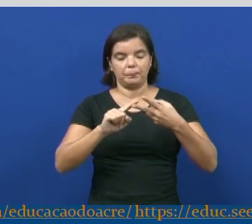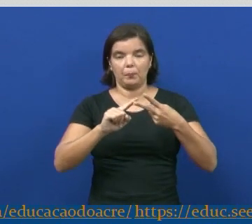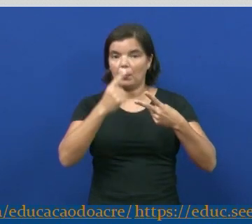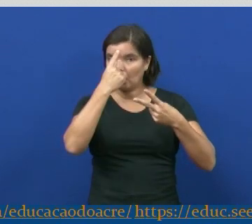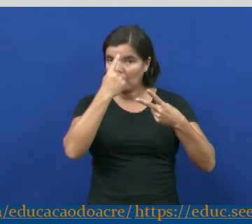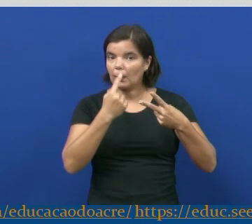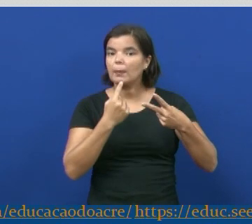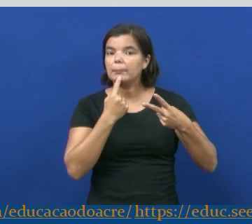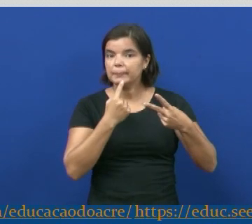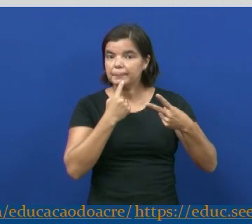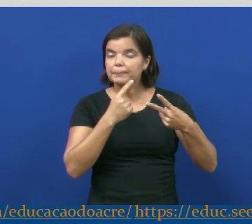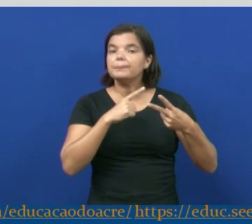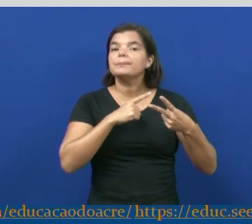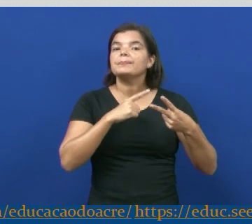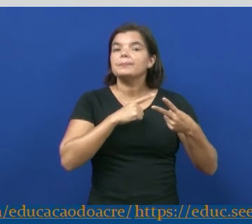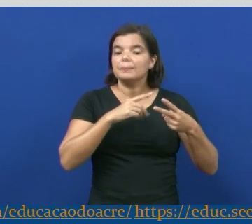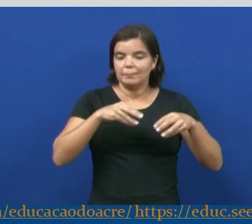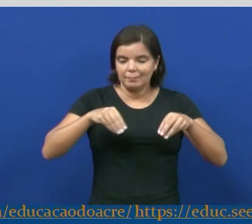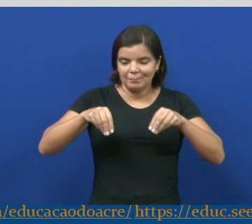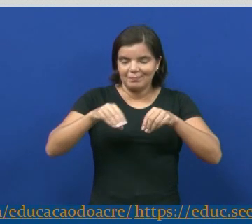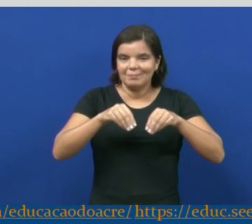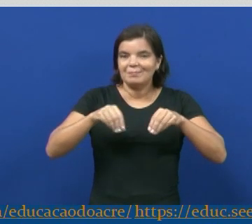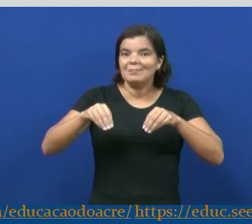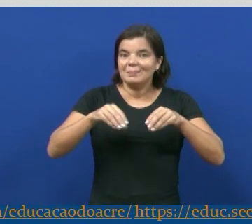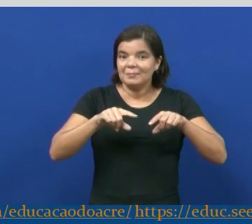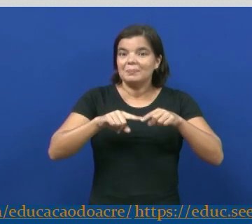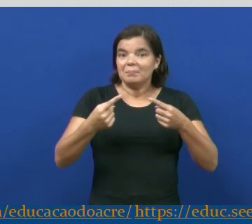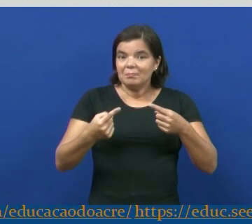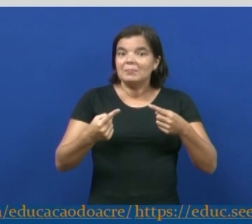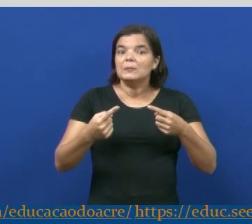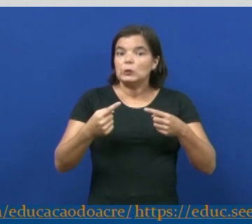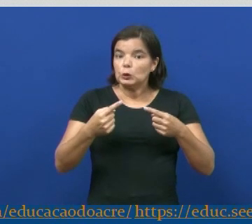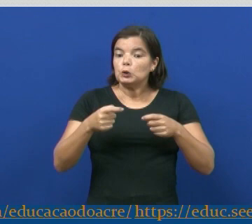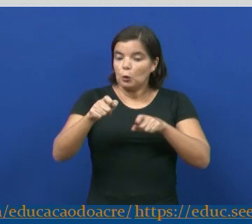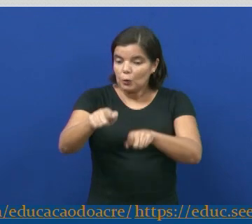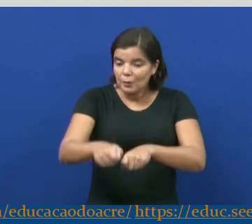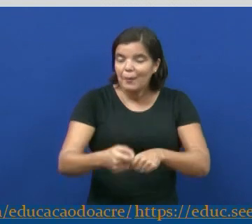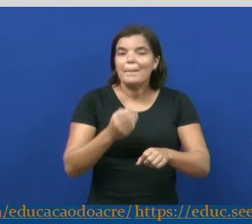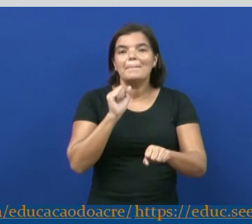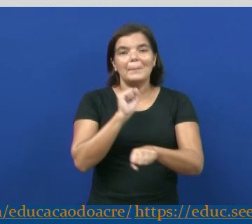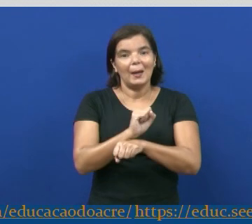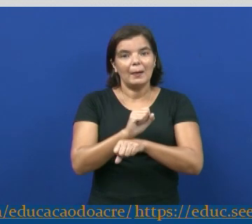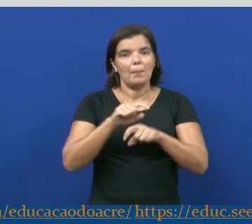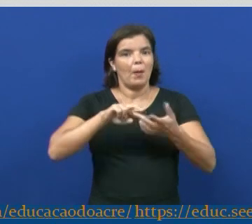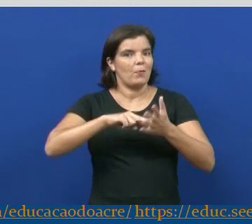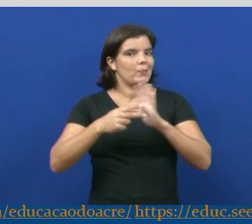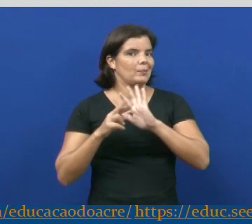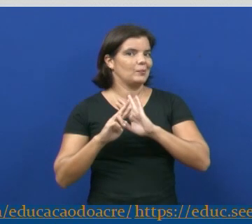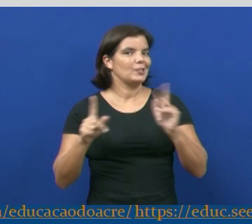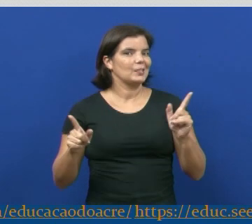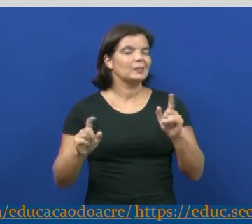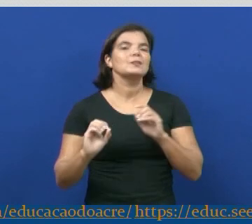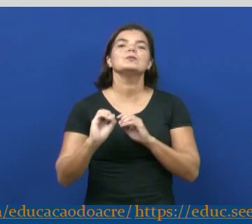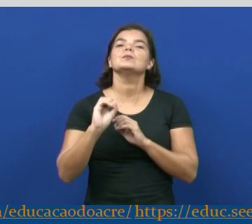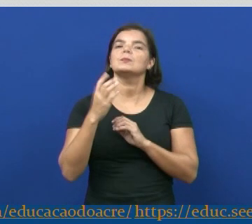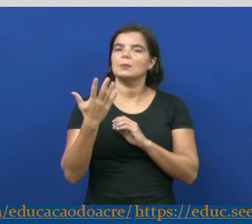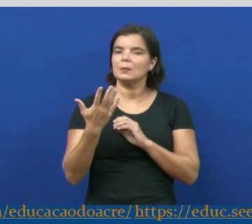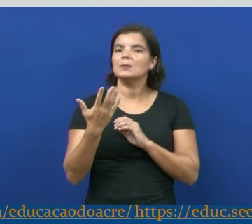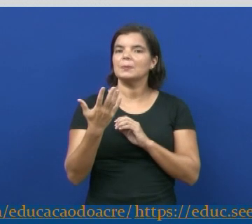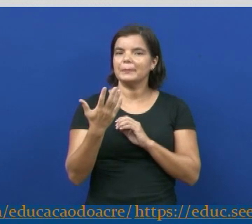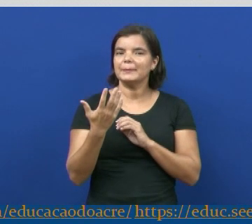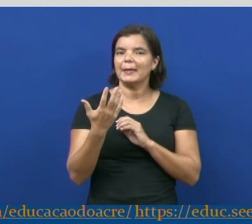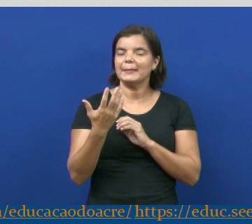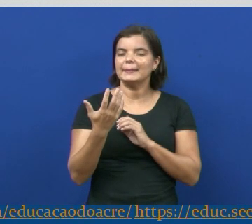porém, nós estamos falando de enxadas paradas também, mas já aí no outro sentido. O que acontece, pessoal,